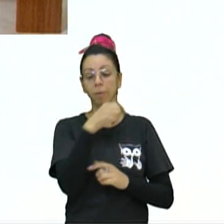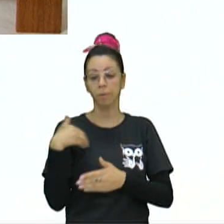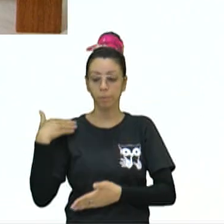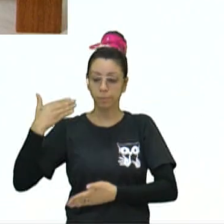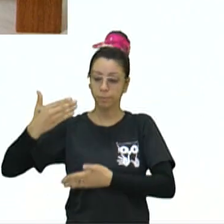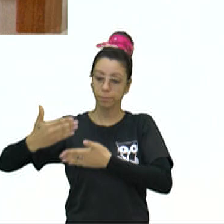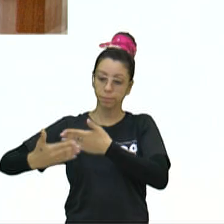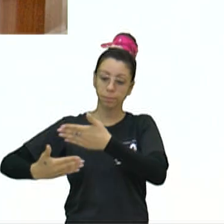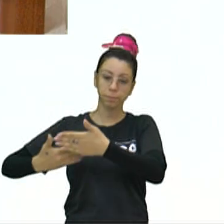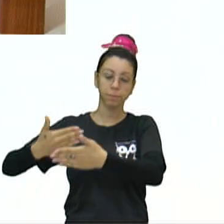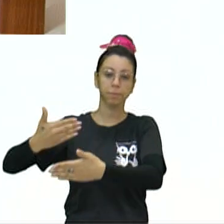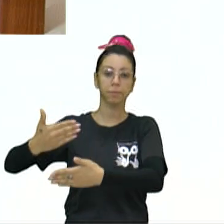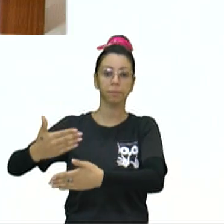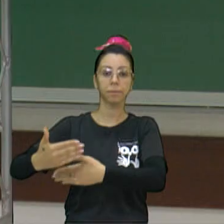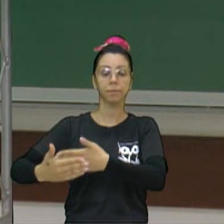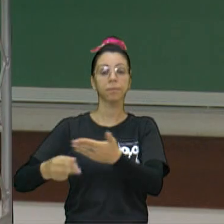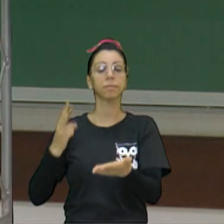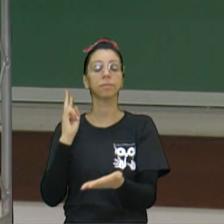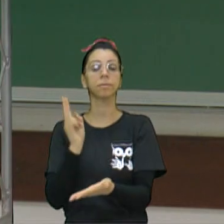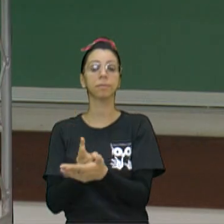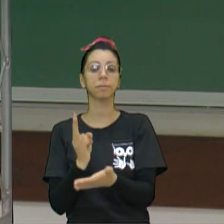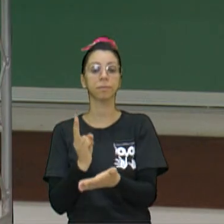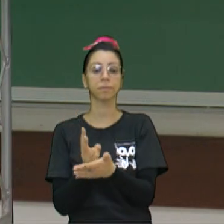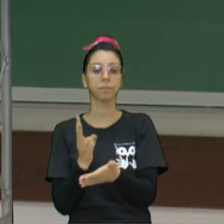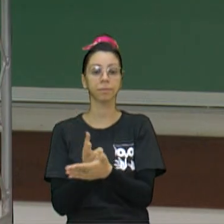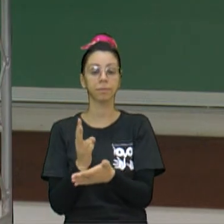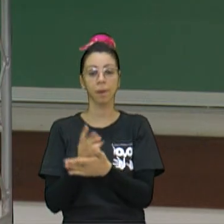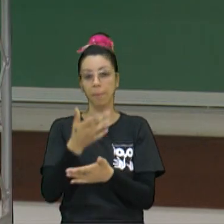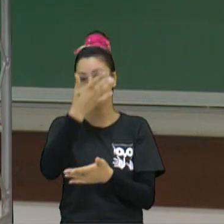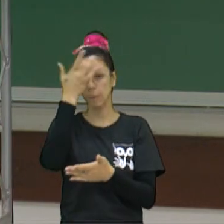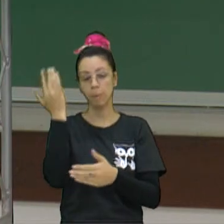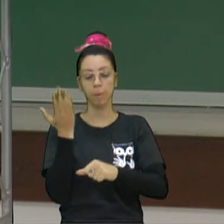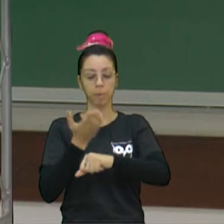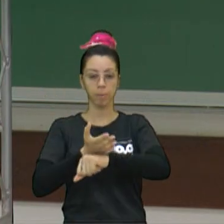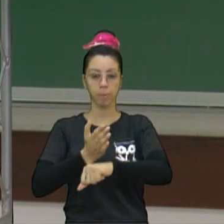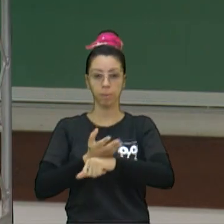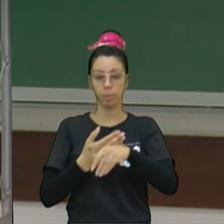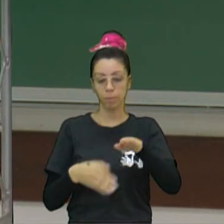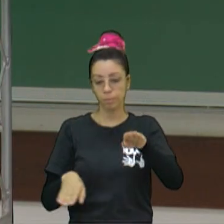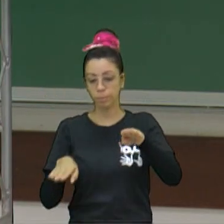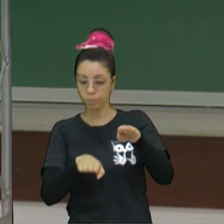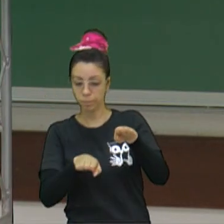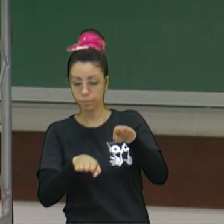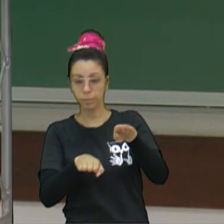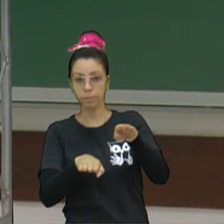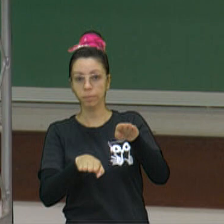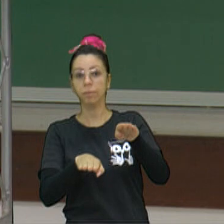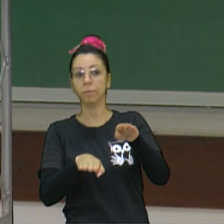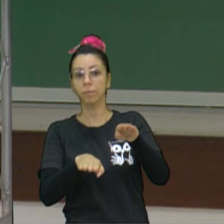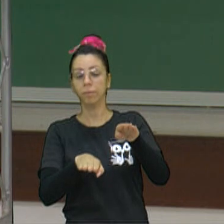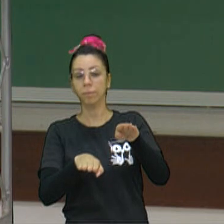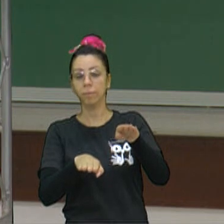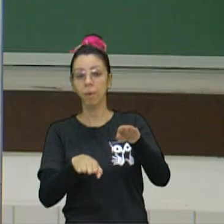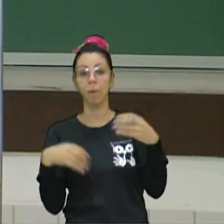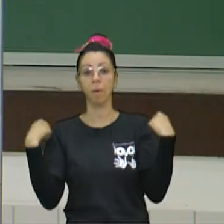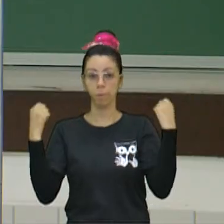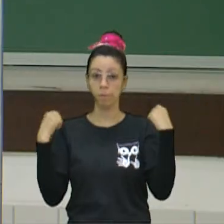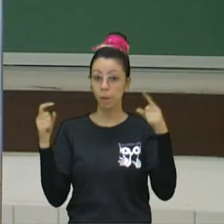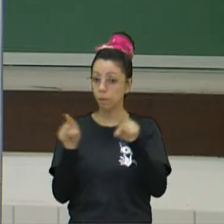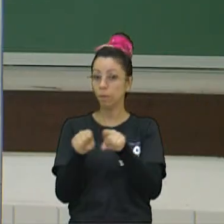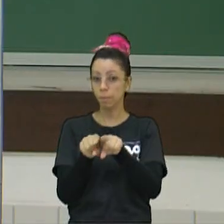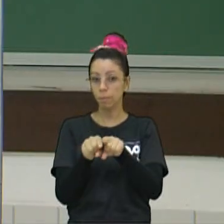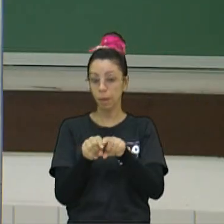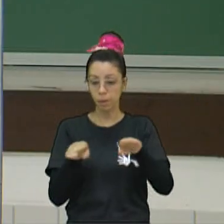desenvolvimento do praticante. Então, sempre que o praticante chega no nível ali, os exercícios evoluem. Então,